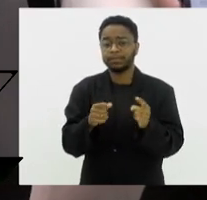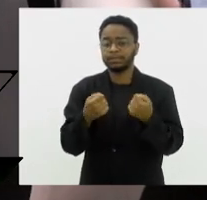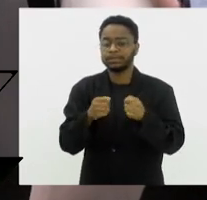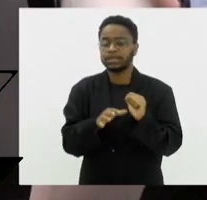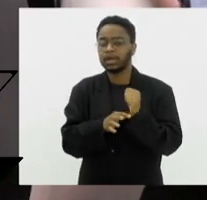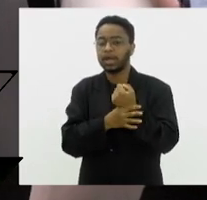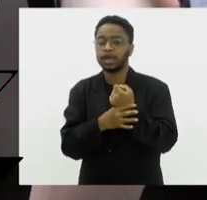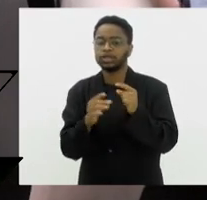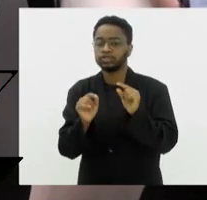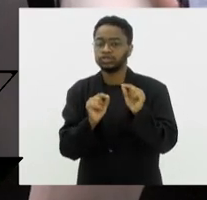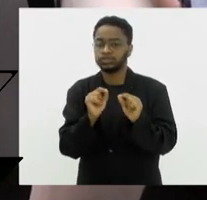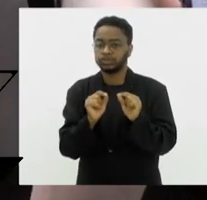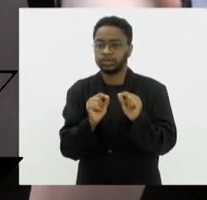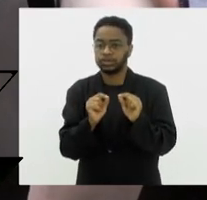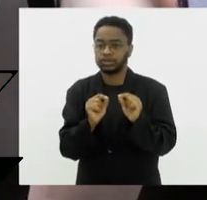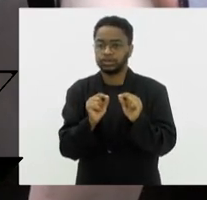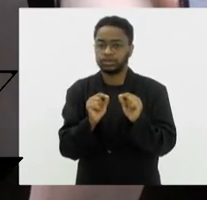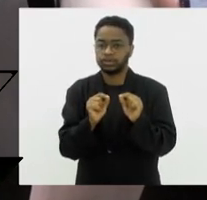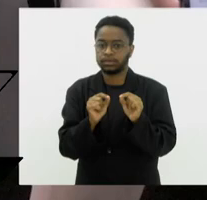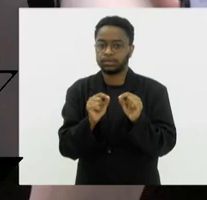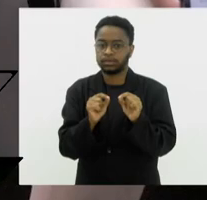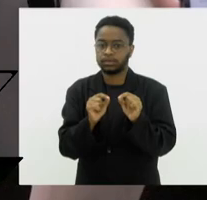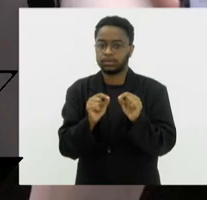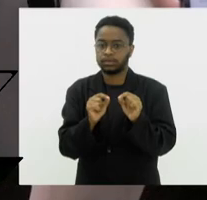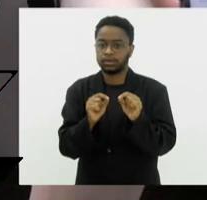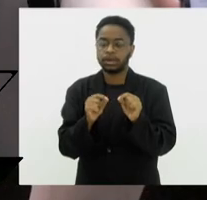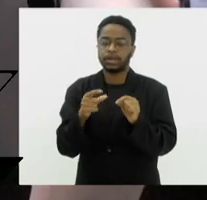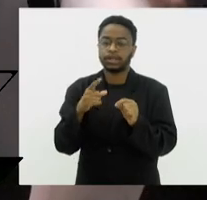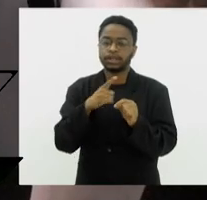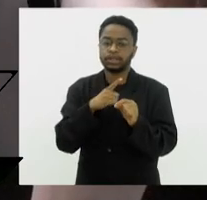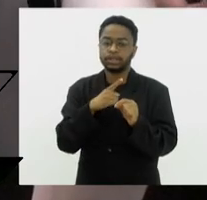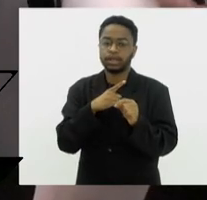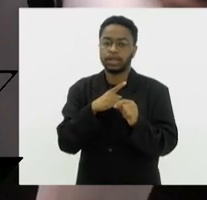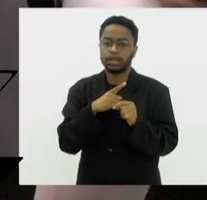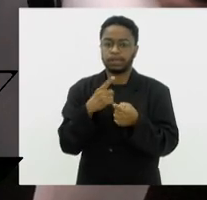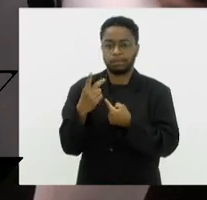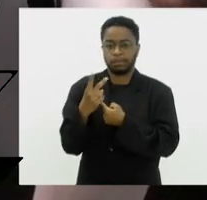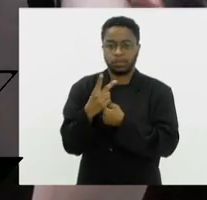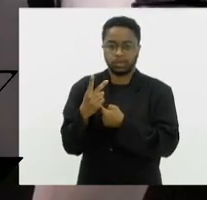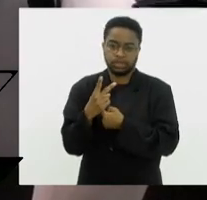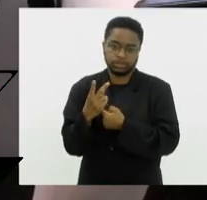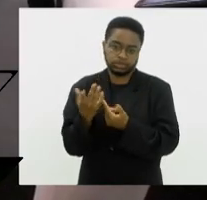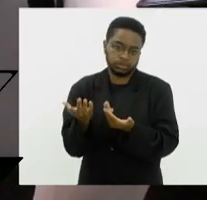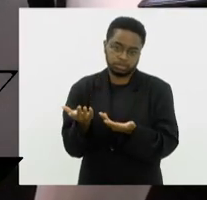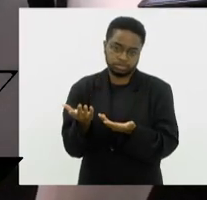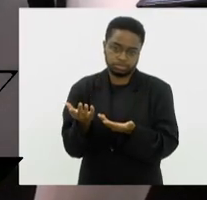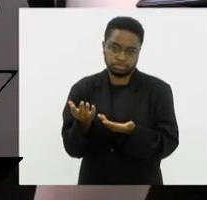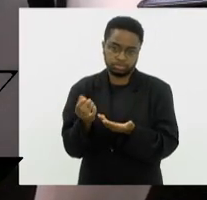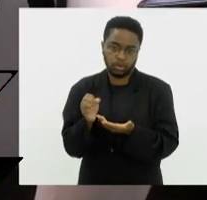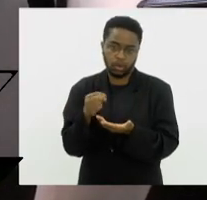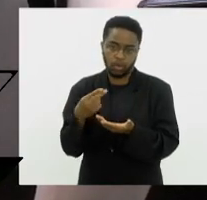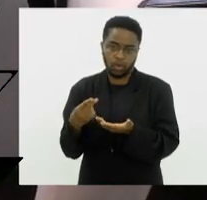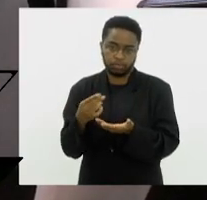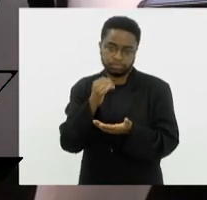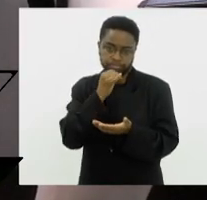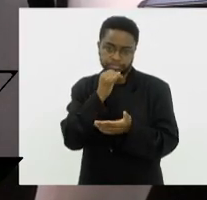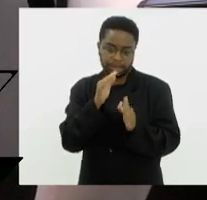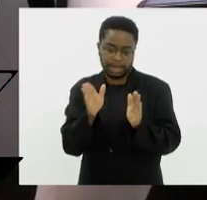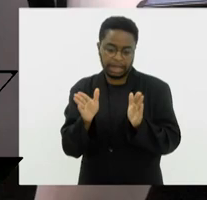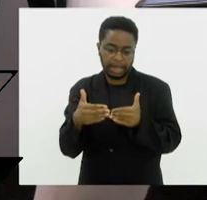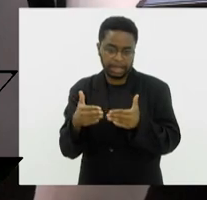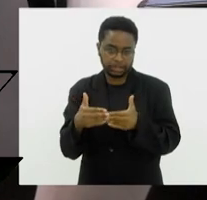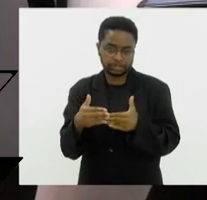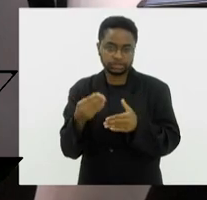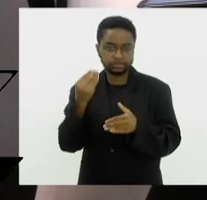garantir que sejam colocadas espécies de proteção, né, como tem, por exemplo, numa urna, etc., para